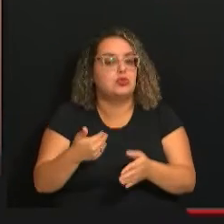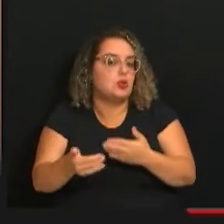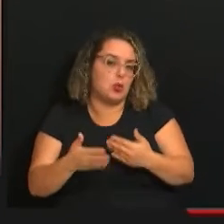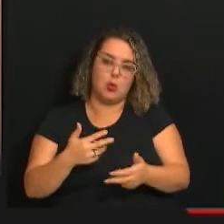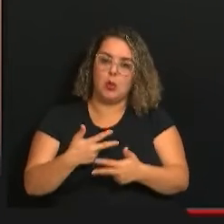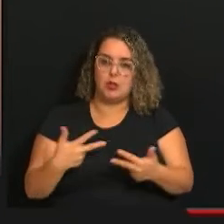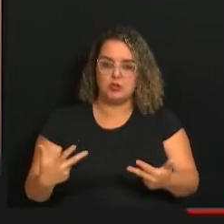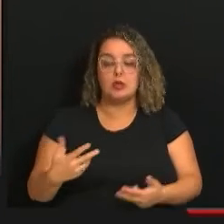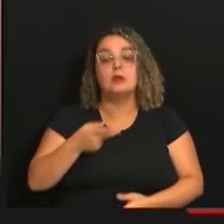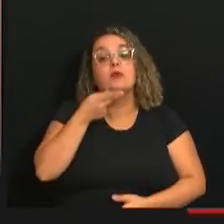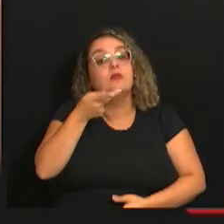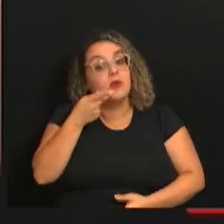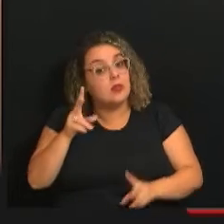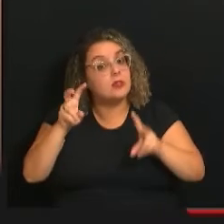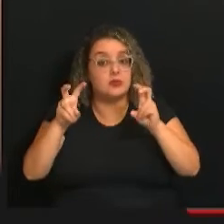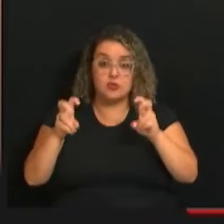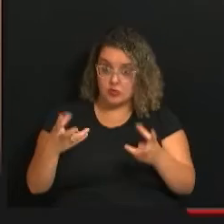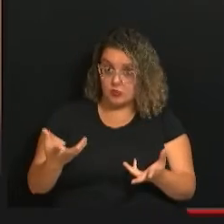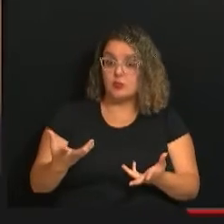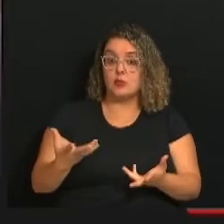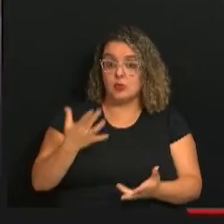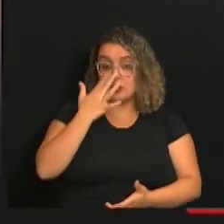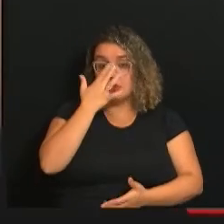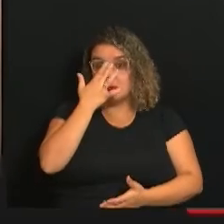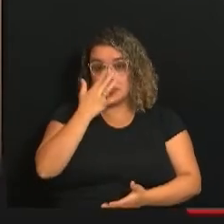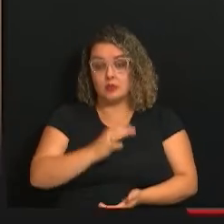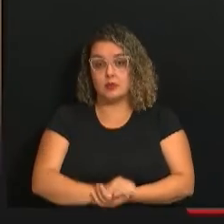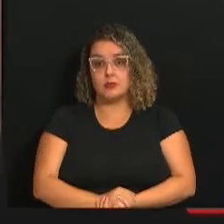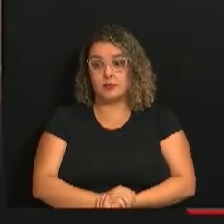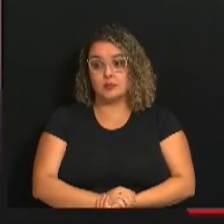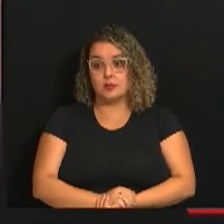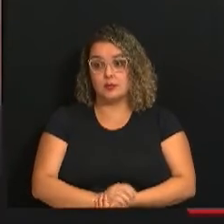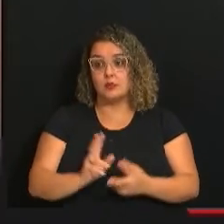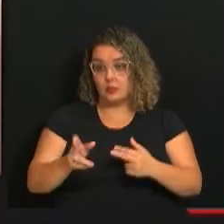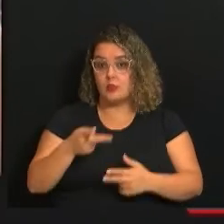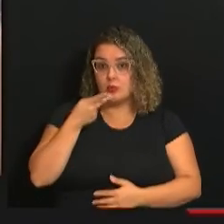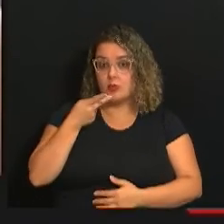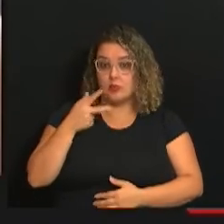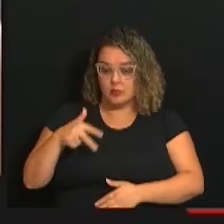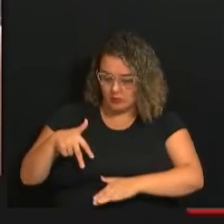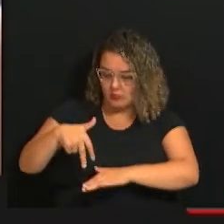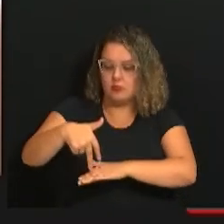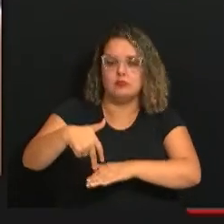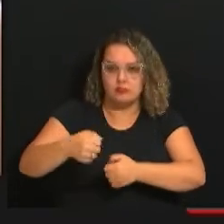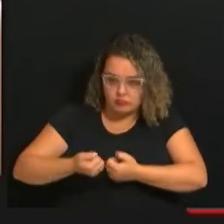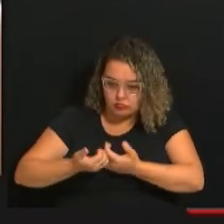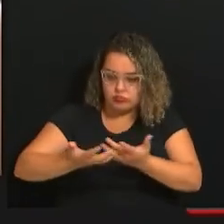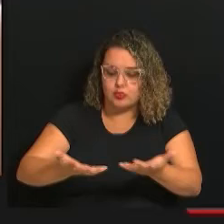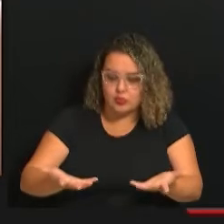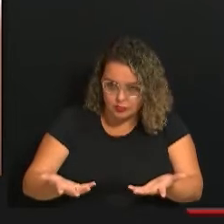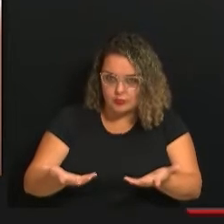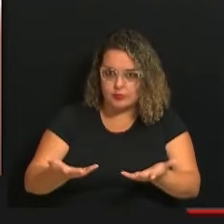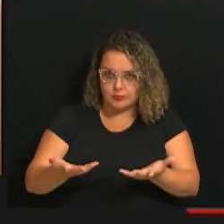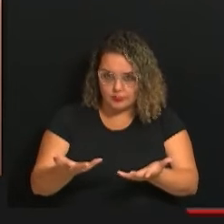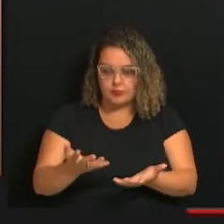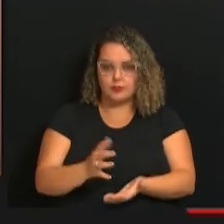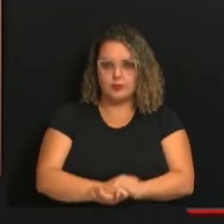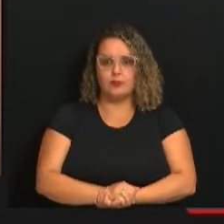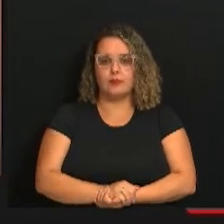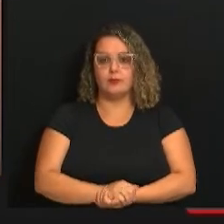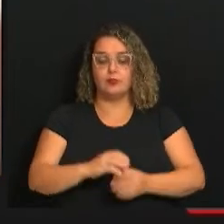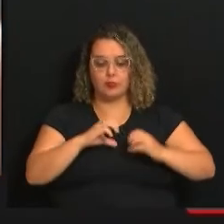Eróticos. Tá. E esse é o Crônicas e Contos de Amor. Os 3 eu lancei no ano passado, no segundo